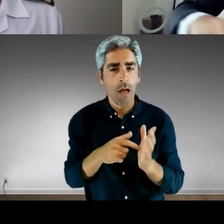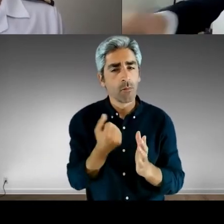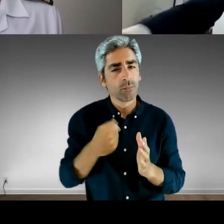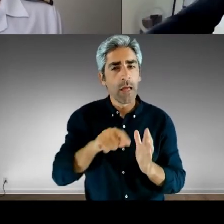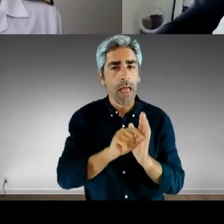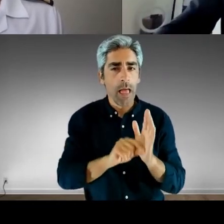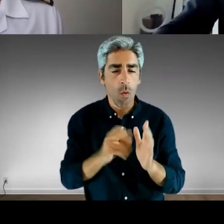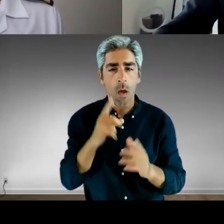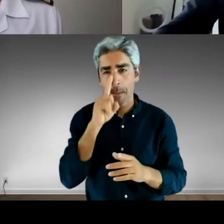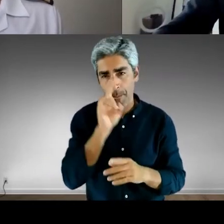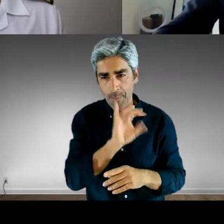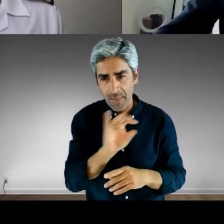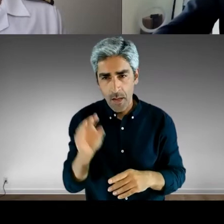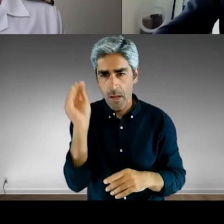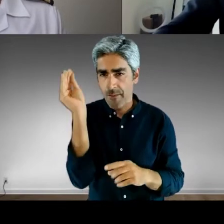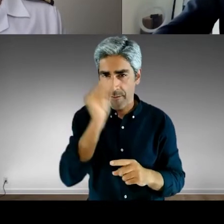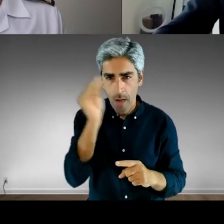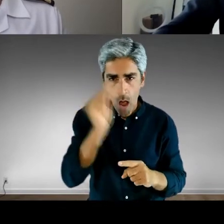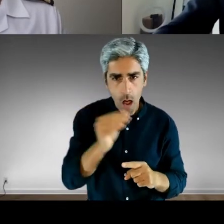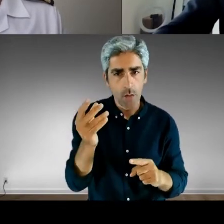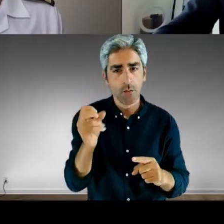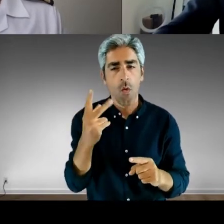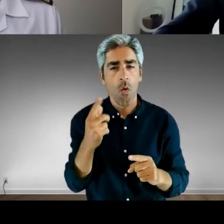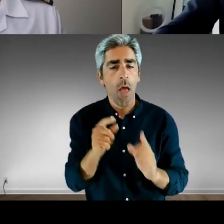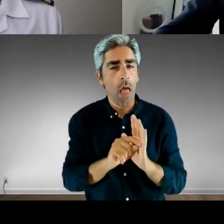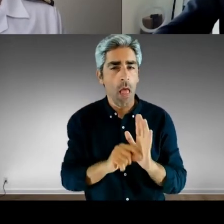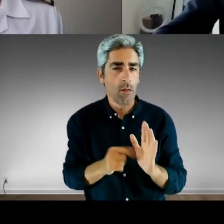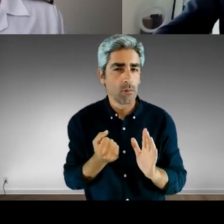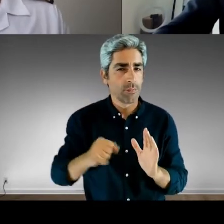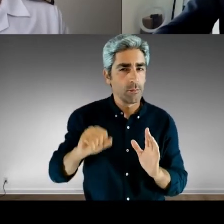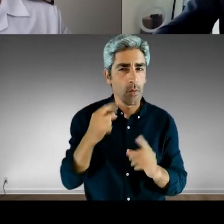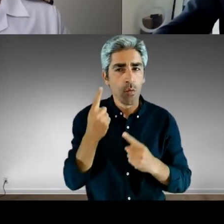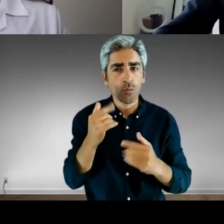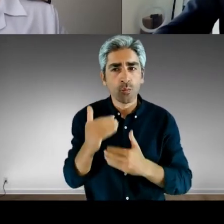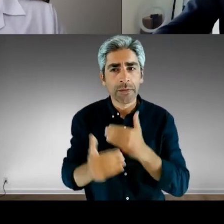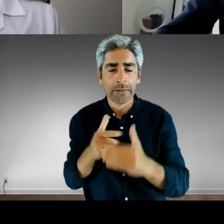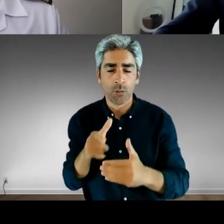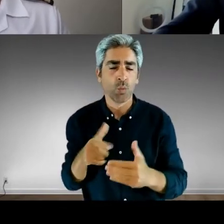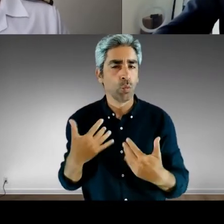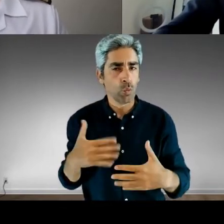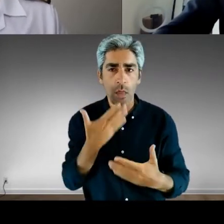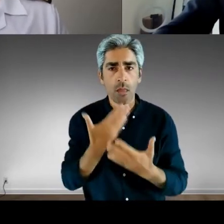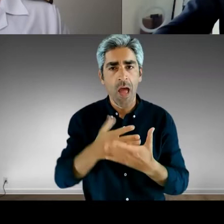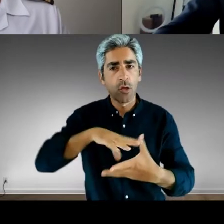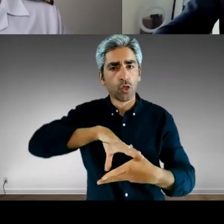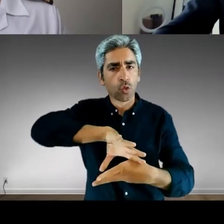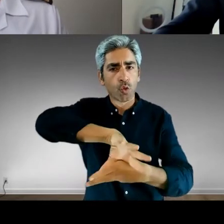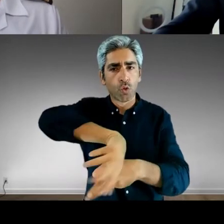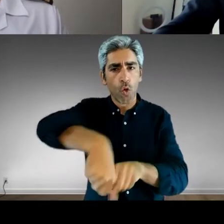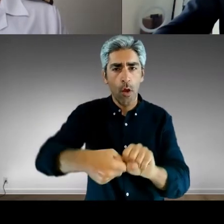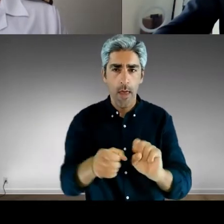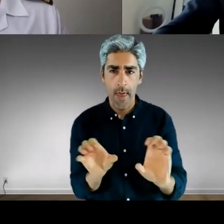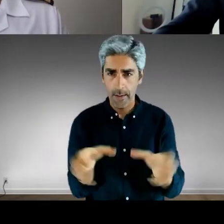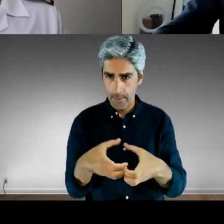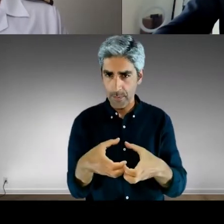exemplo a mentira, a falsidade, falta de ética em determinados processos, é extremamente destrutiva para a equipa,